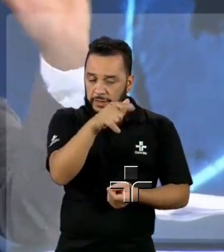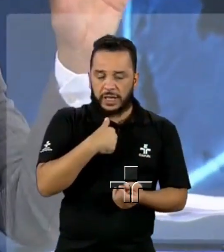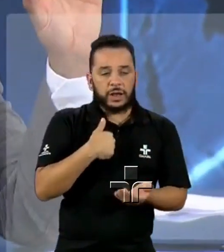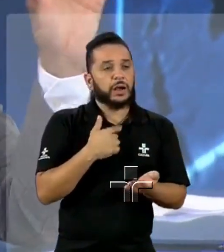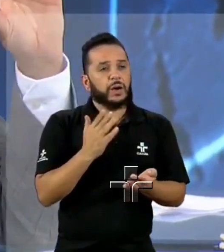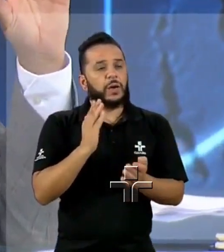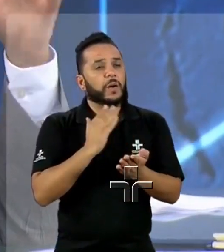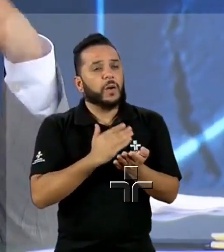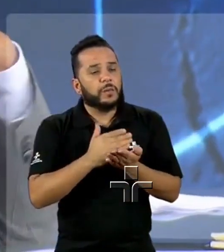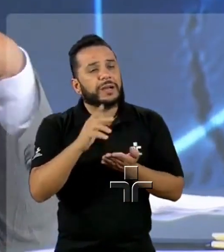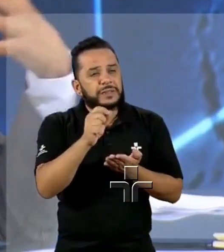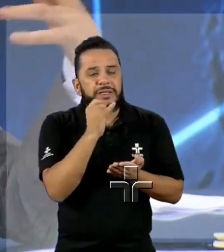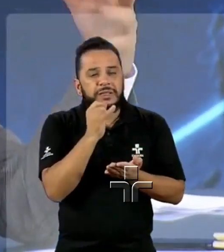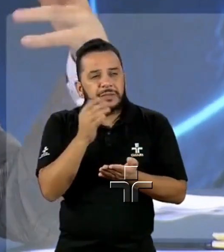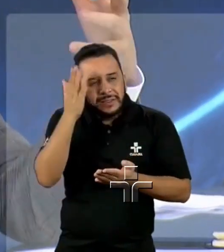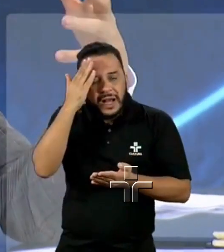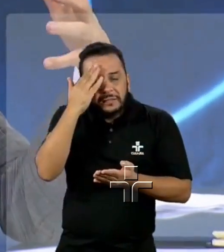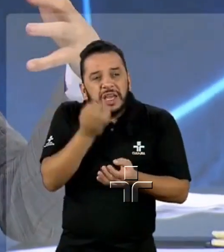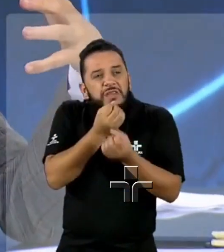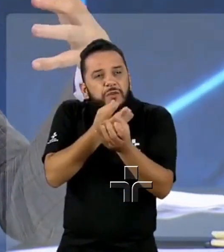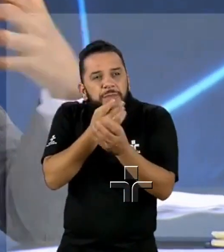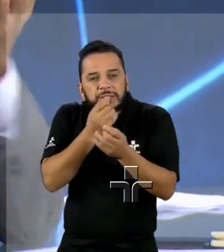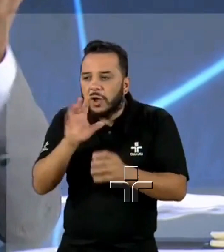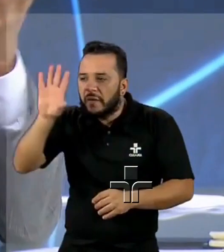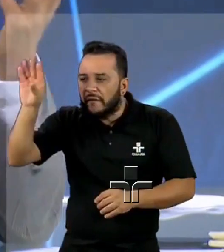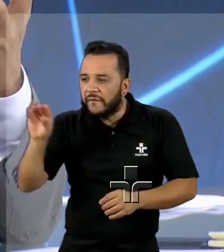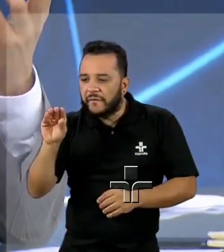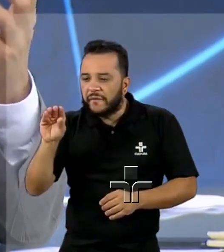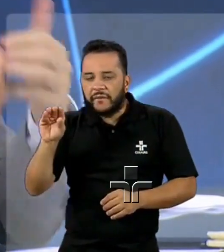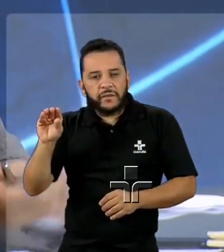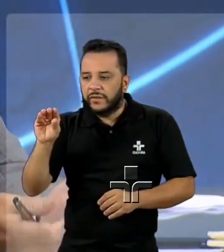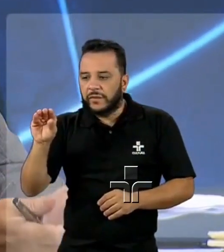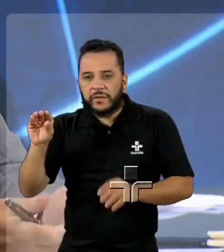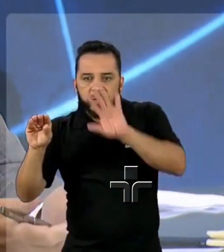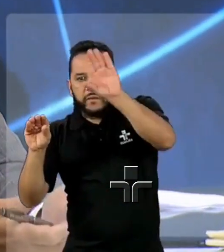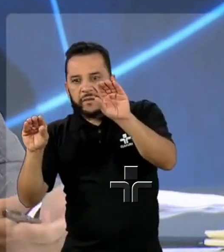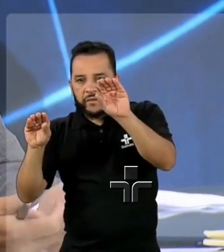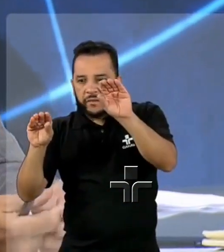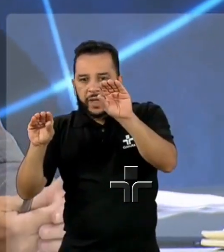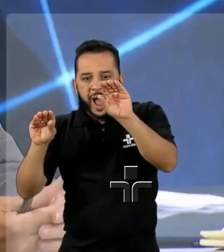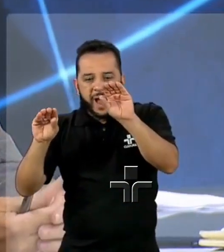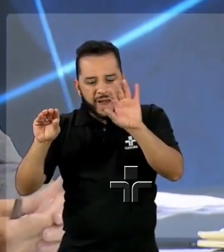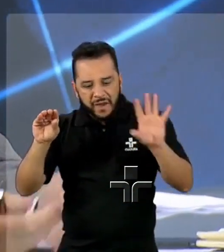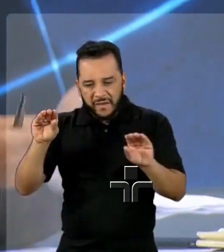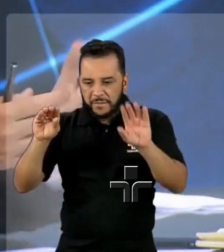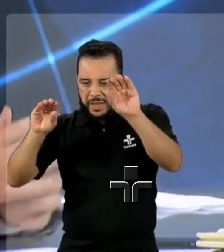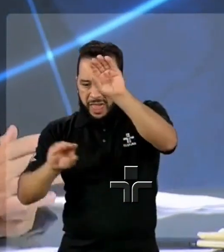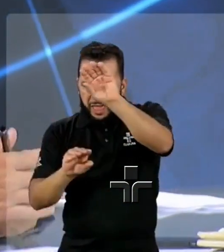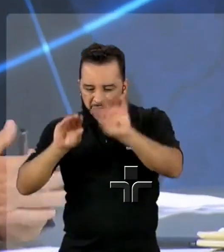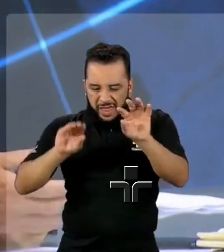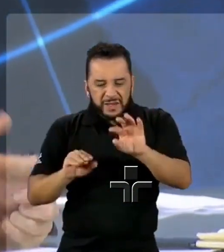simplesmente catar e você, na internet, e você tem que juntar e construir, eu vejo que você perde